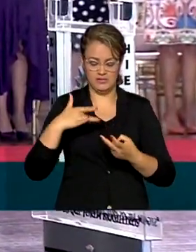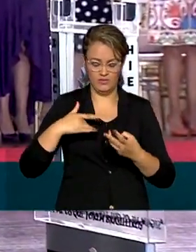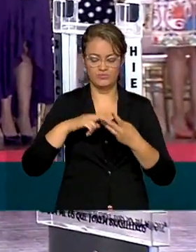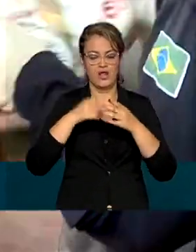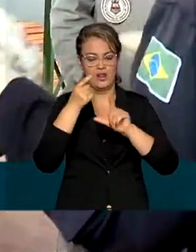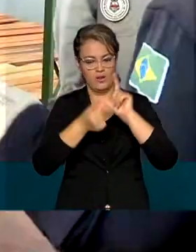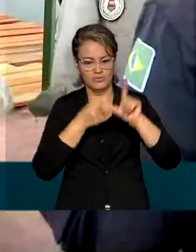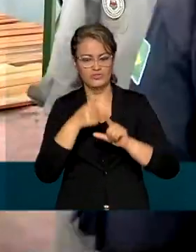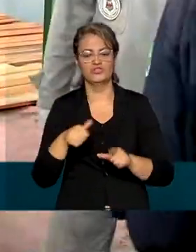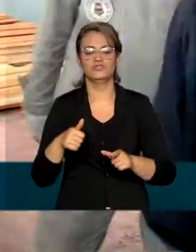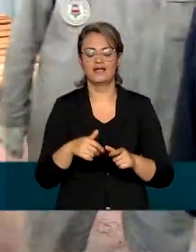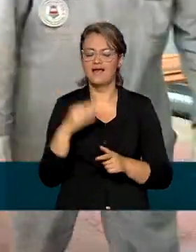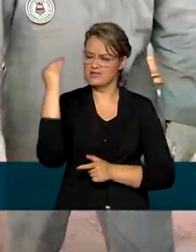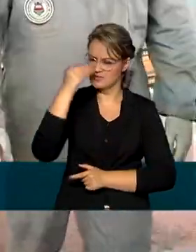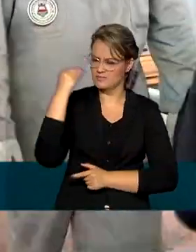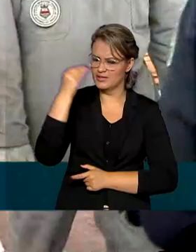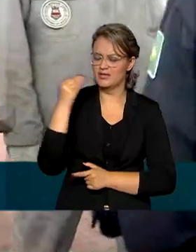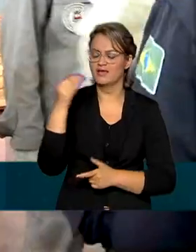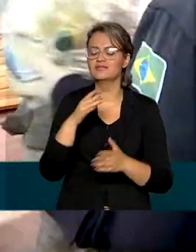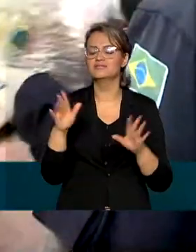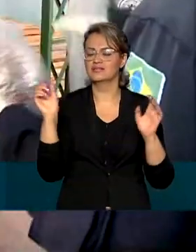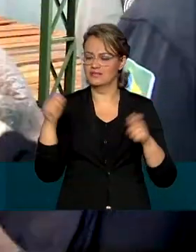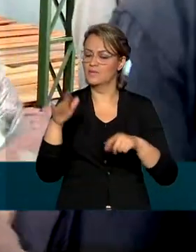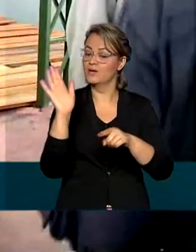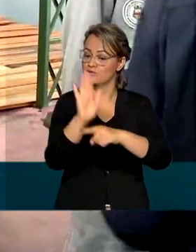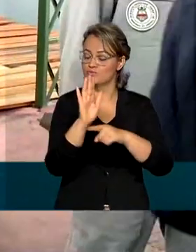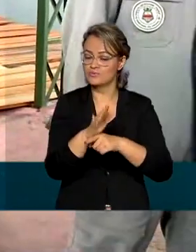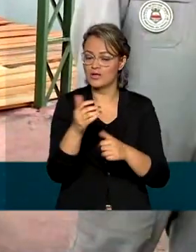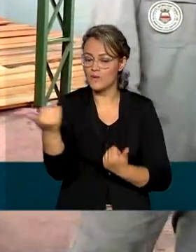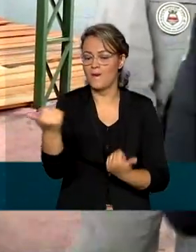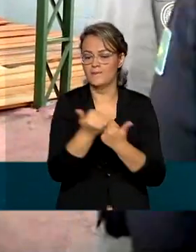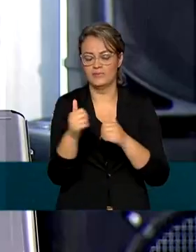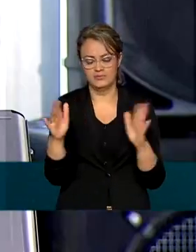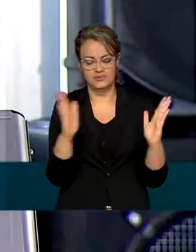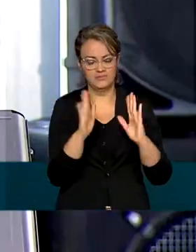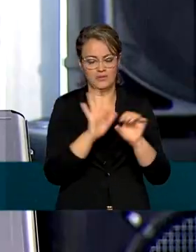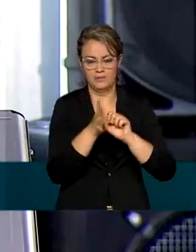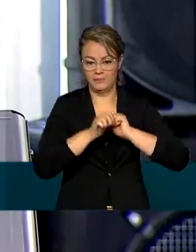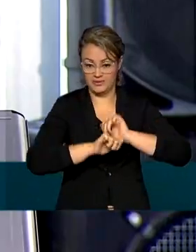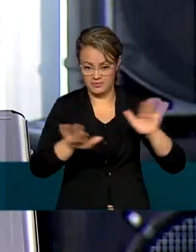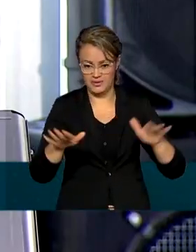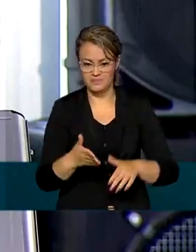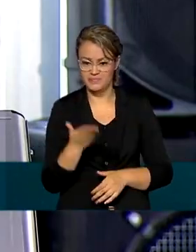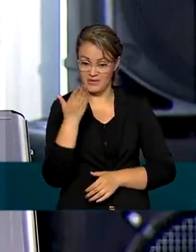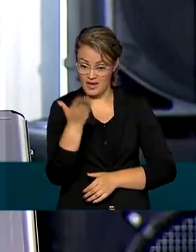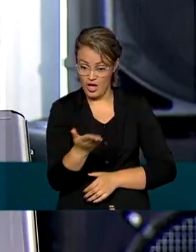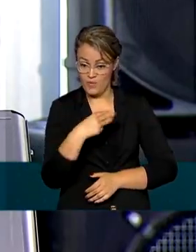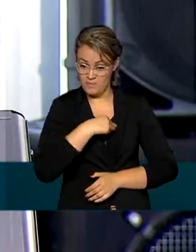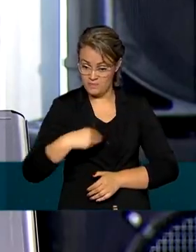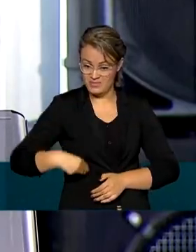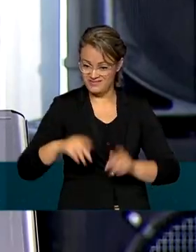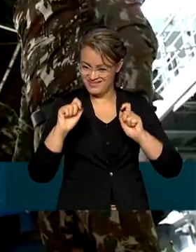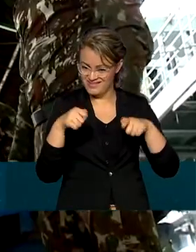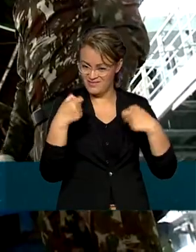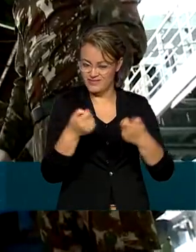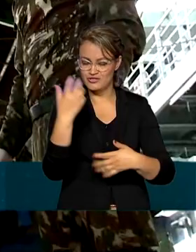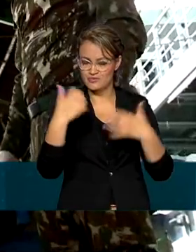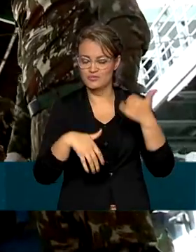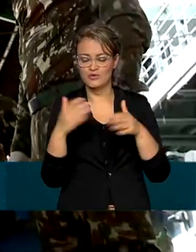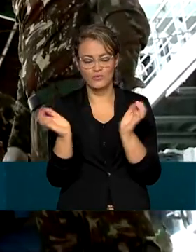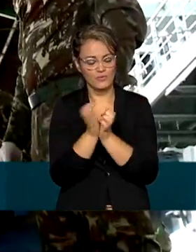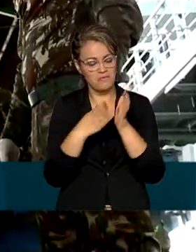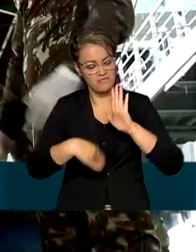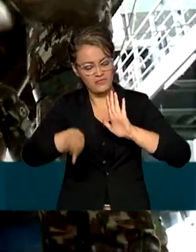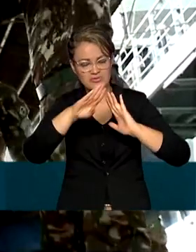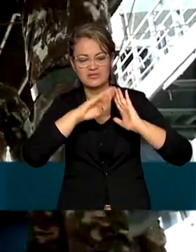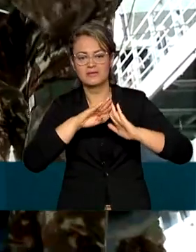logística. Experiência que vai ajudar no auxílio à pandemia. De acordo com o ministro da Defesa, as Forças